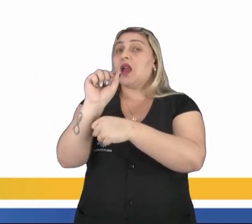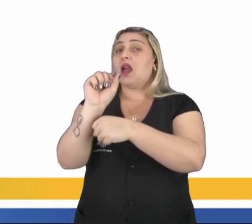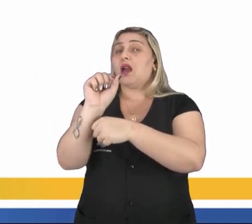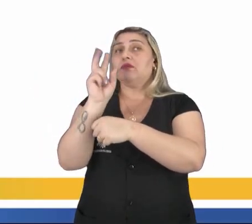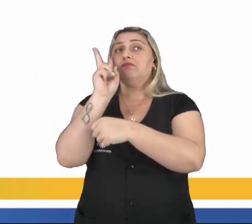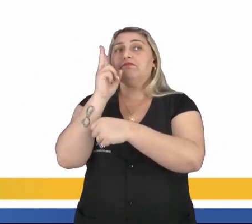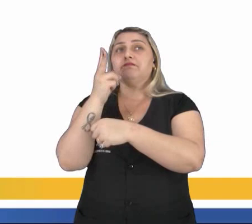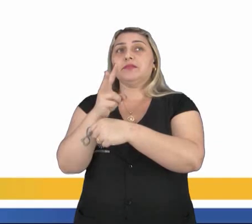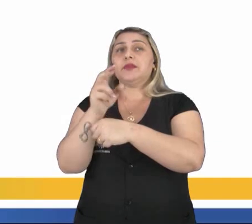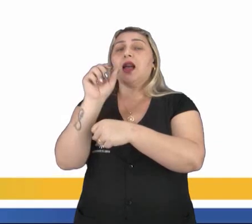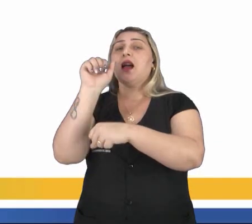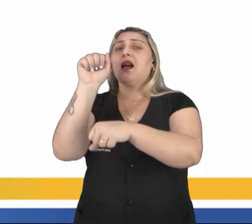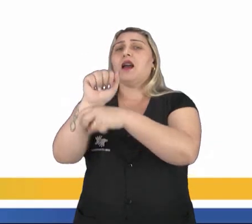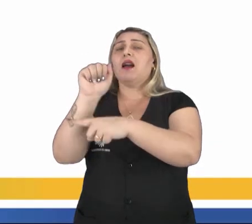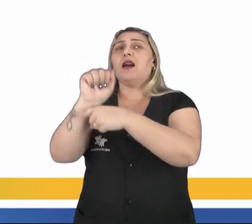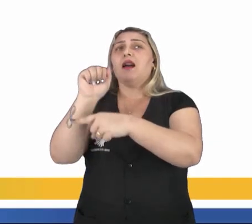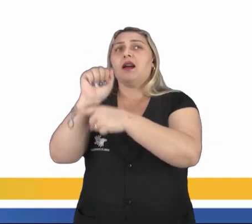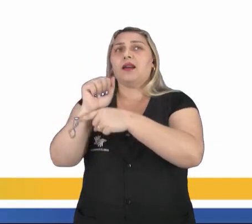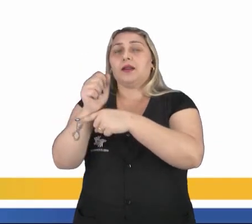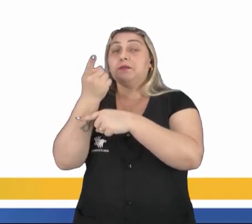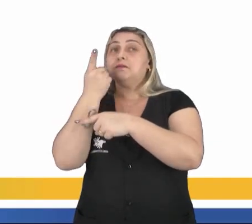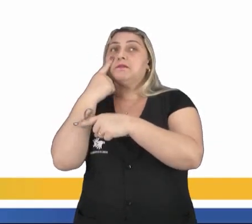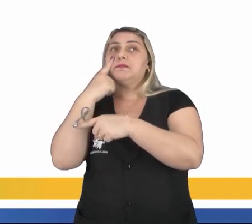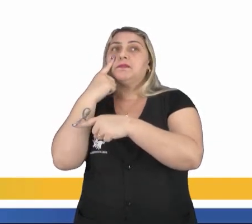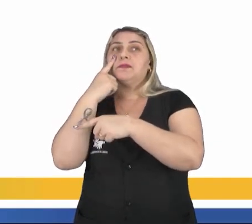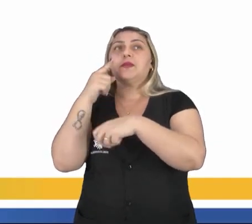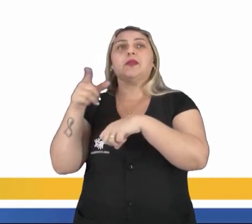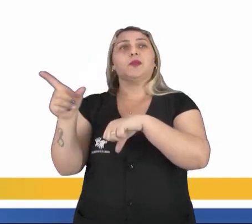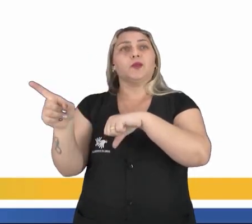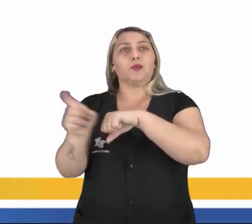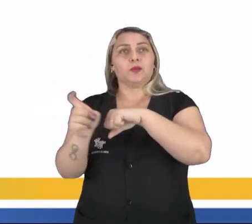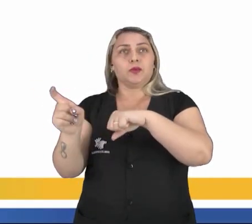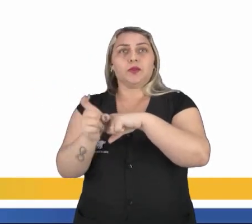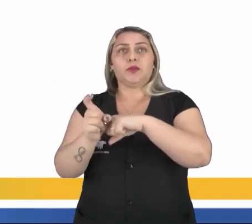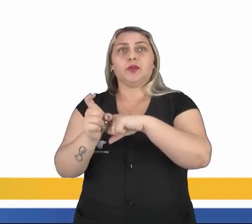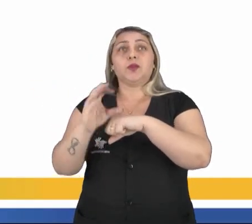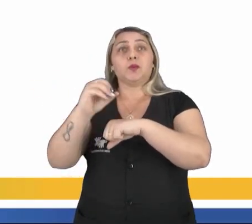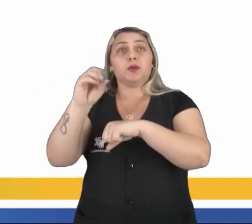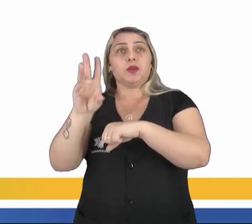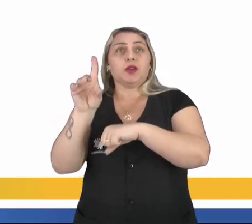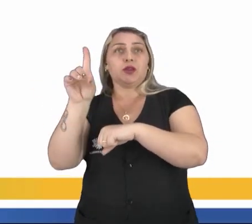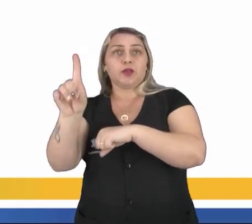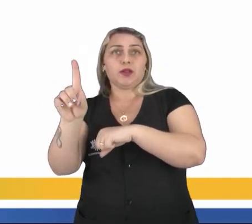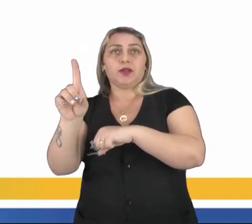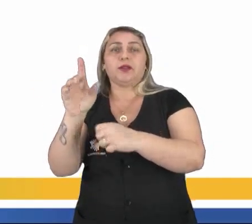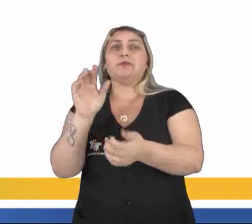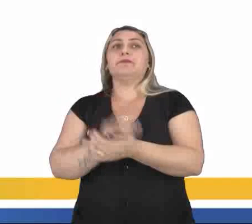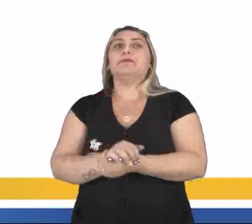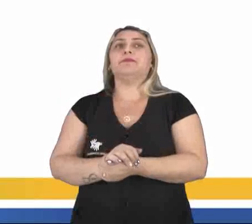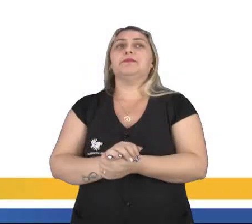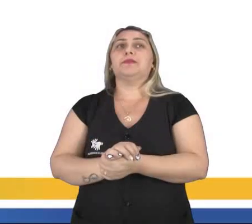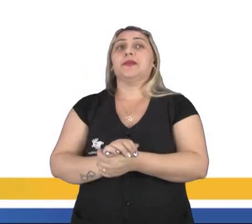ver? Ele é o quê? Observem aí, dê a sua opinião. Vamos ver?